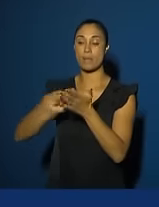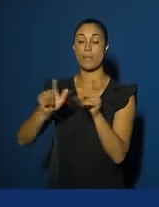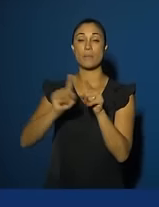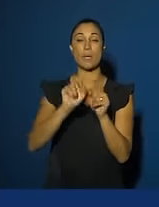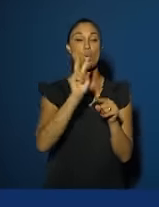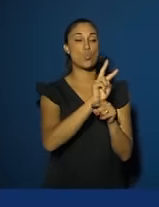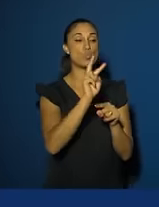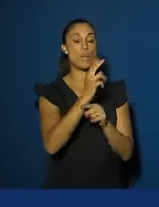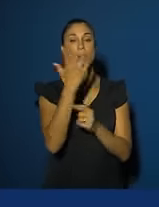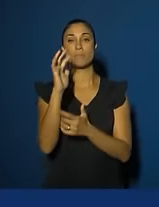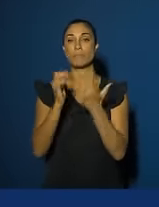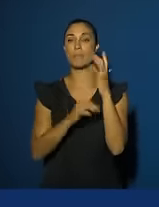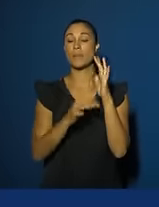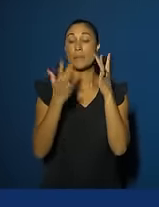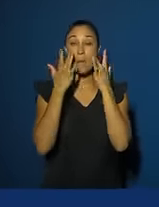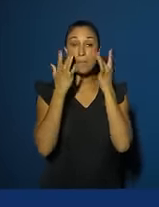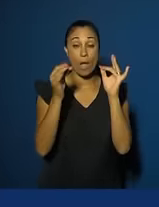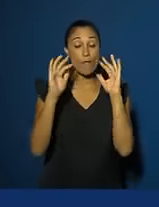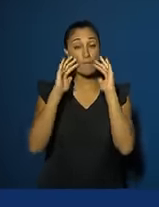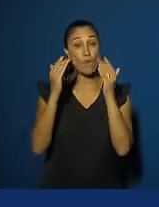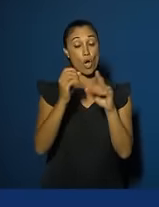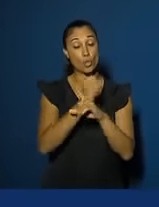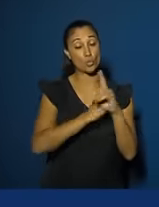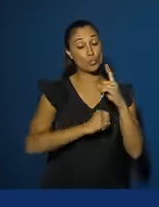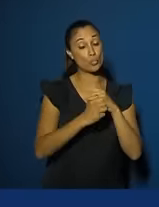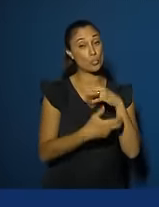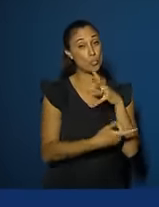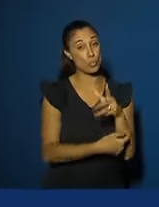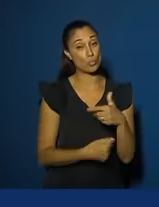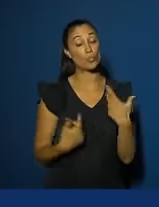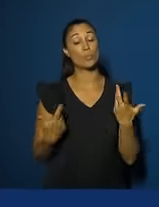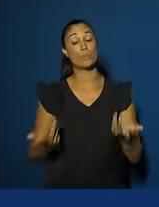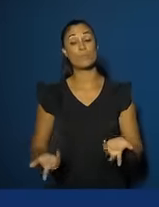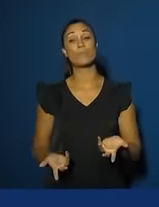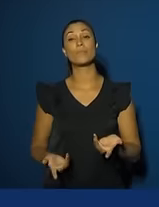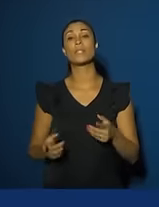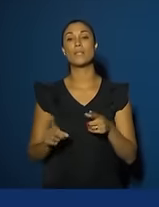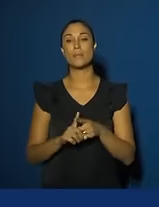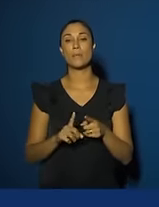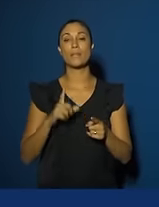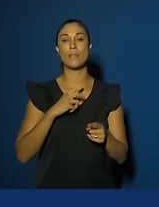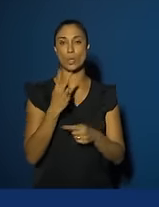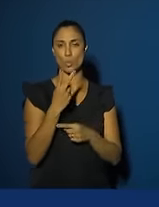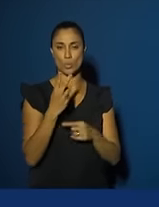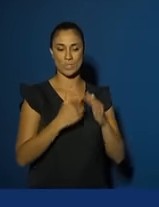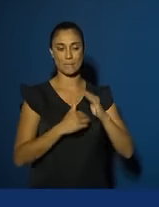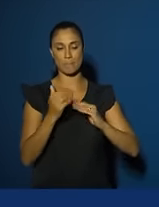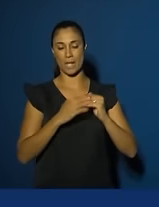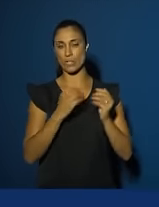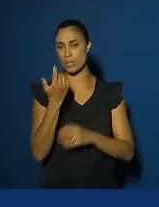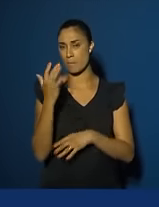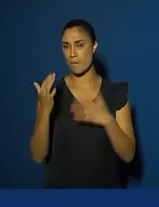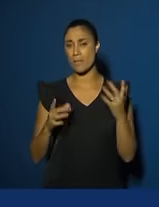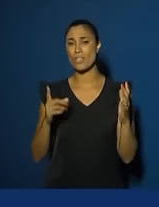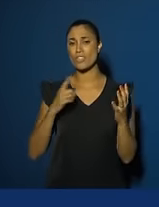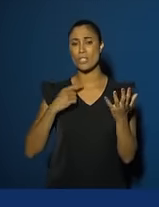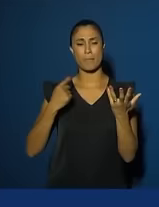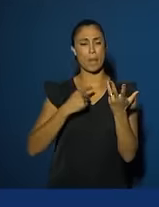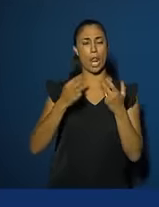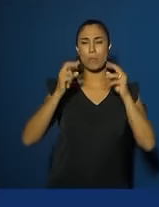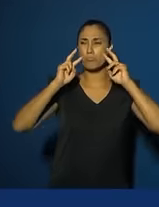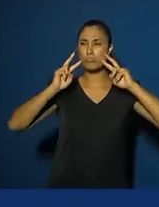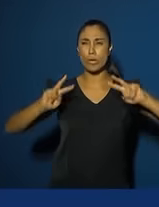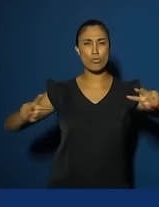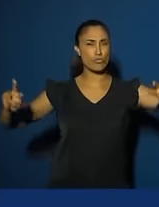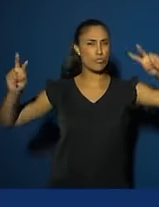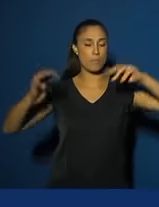e chamar a atenção do mundo o nosso Agro tá se modernizando inclusive com boas práticas ambientais nós temos um Horizonte aí